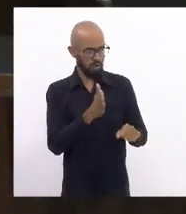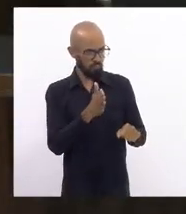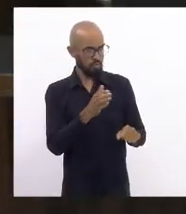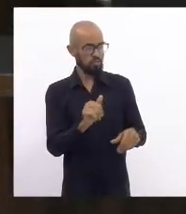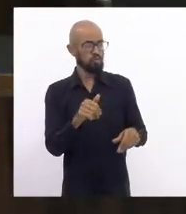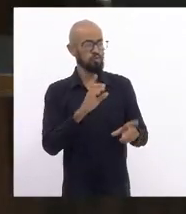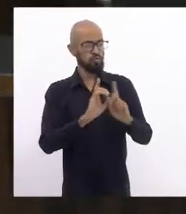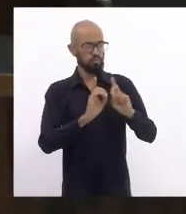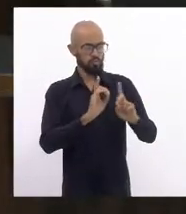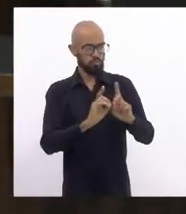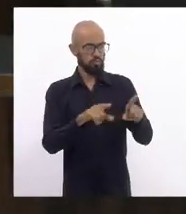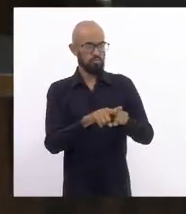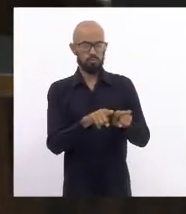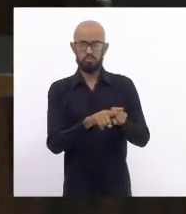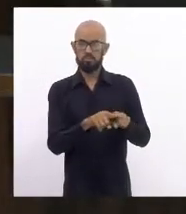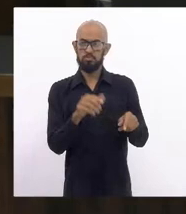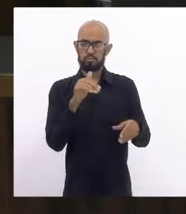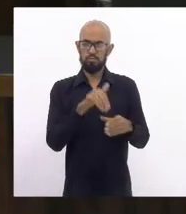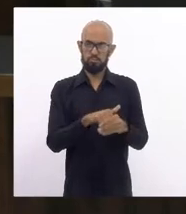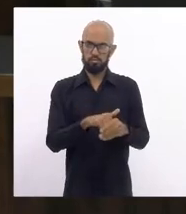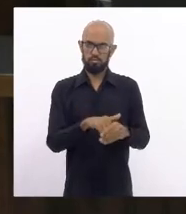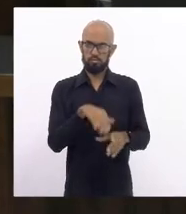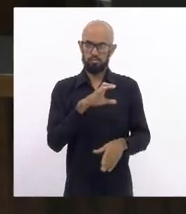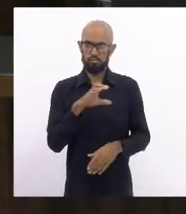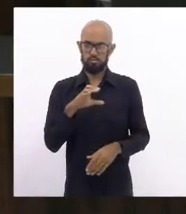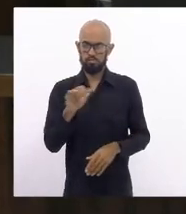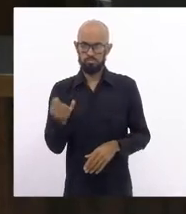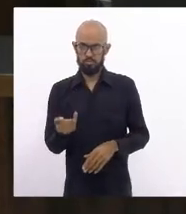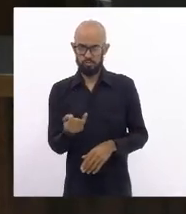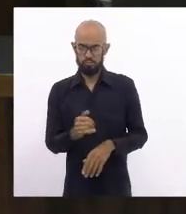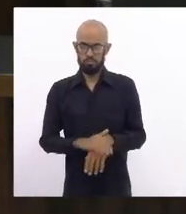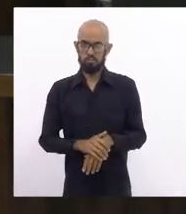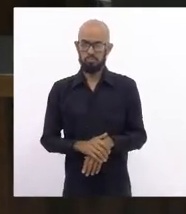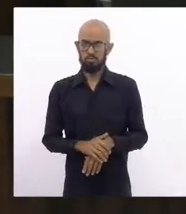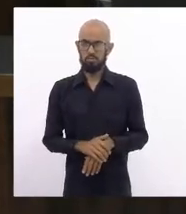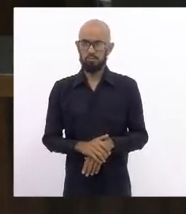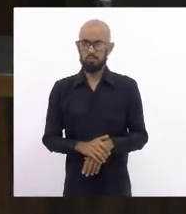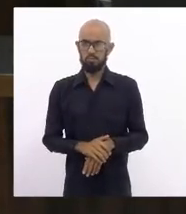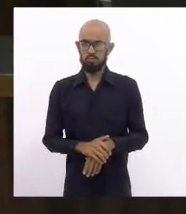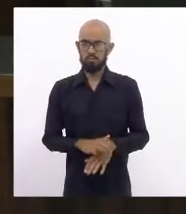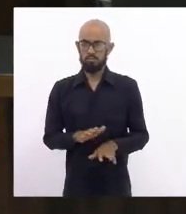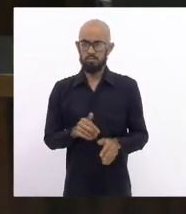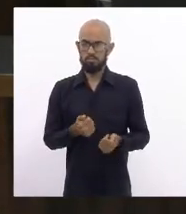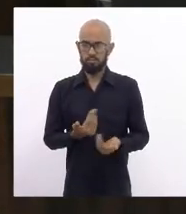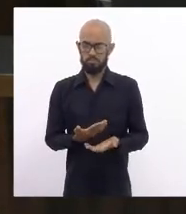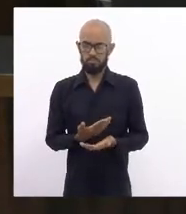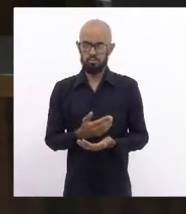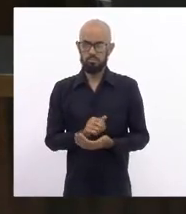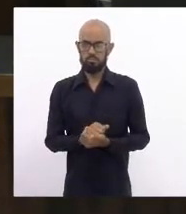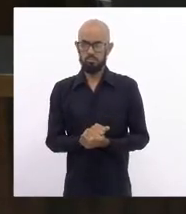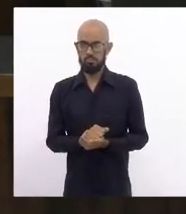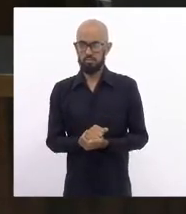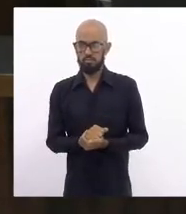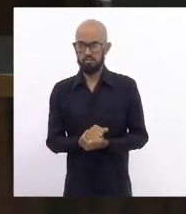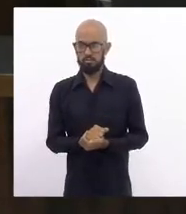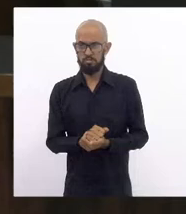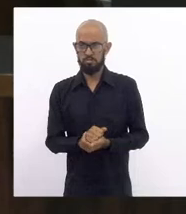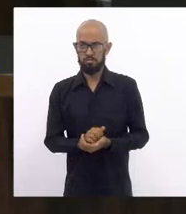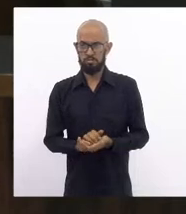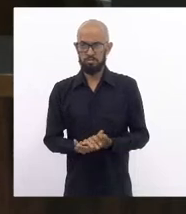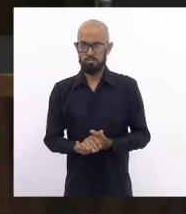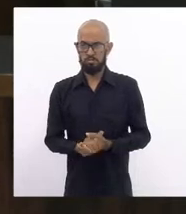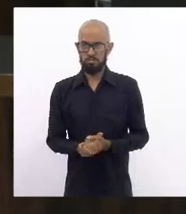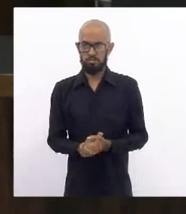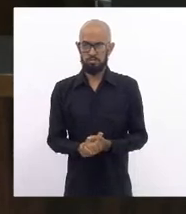votado na CCJ. Então... No dia, então, foi votado a CCJ. Então, deputado, nós vamos. Eu fiz